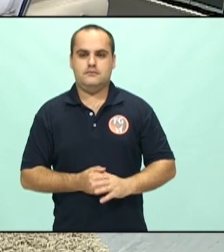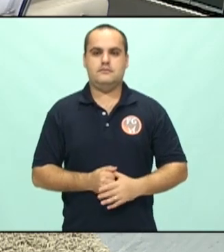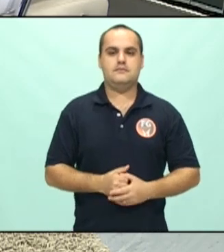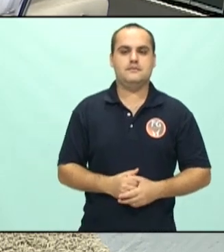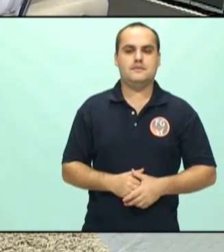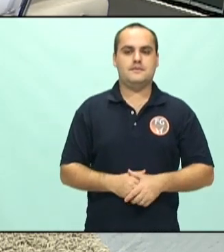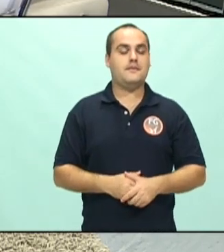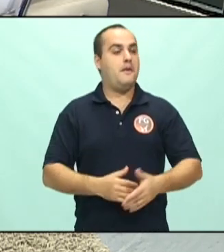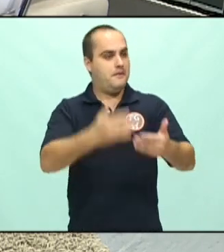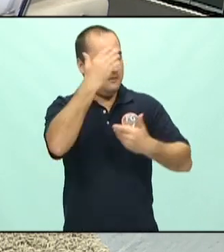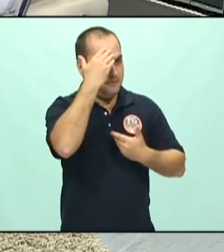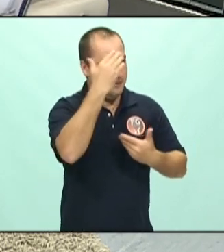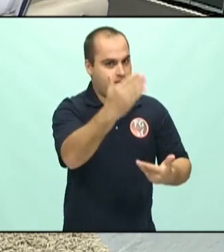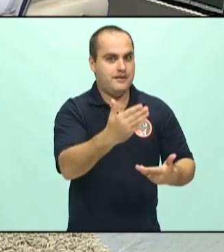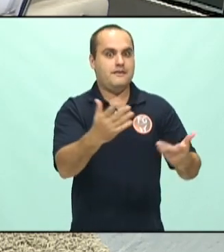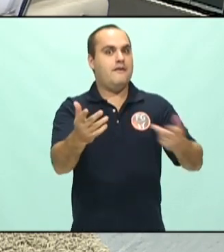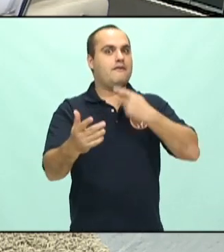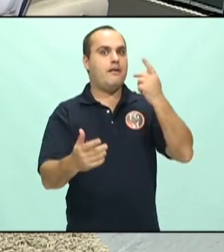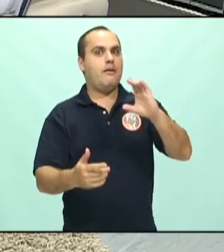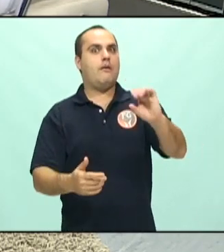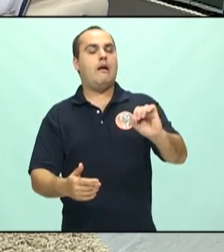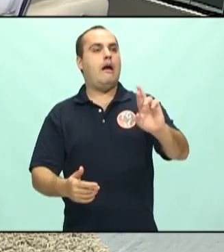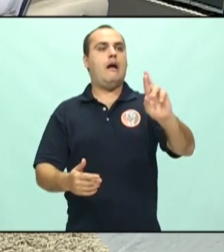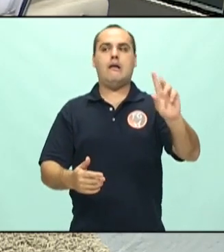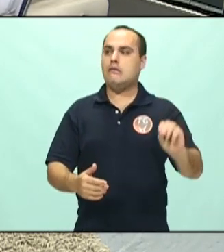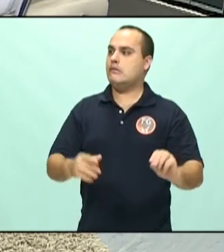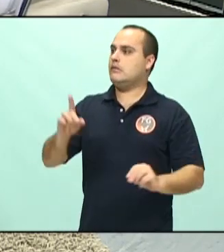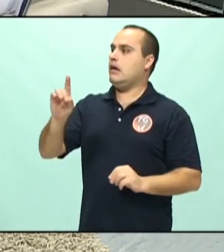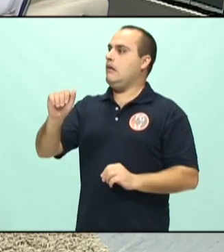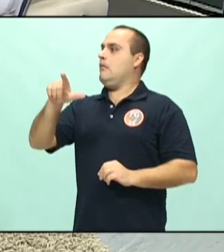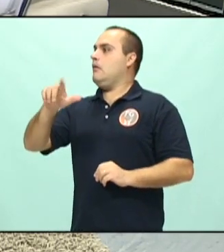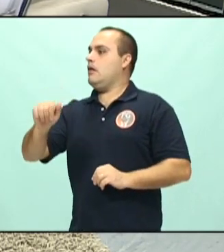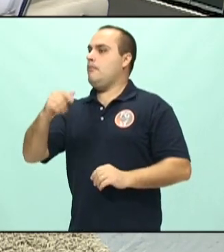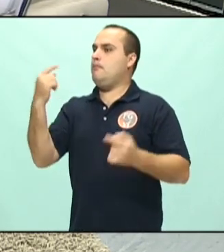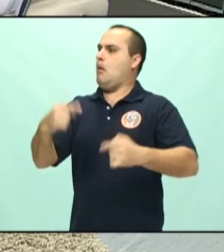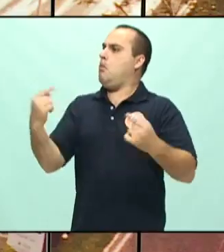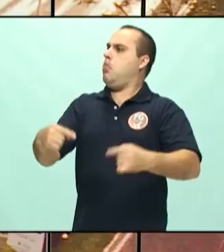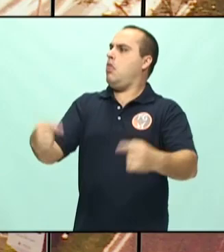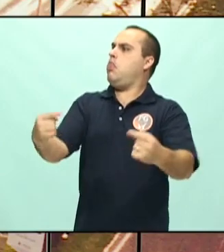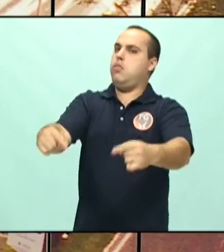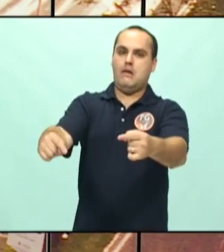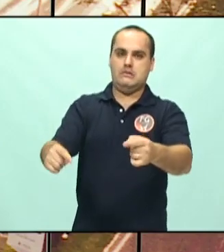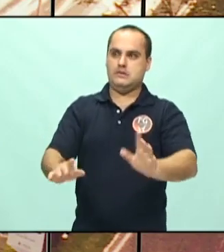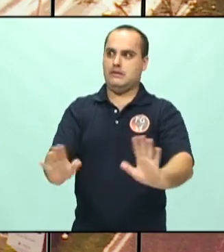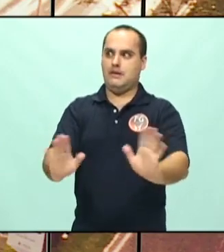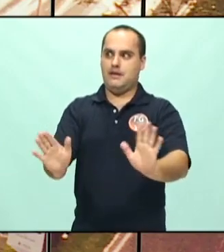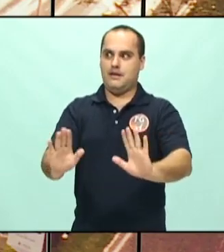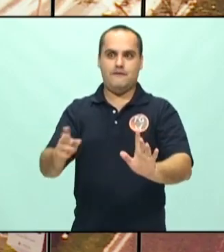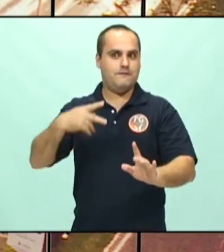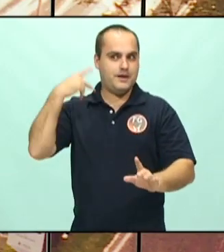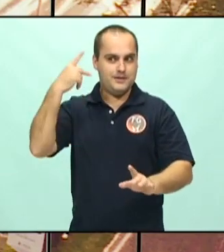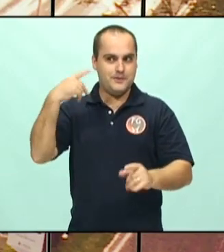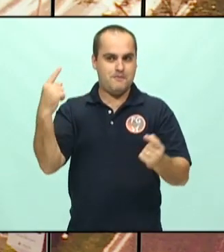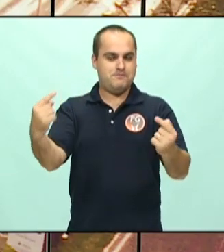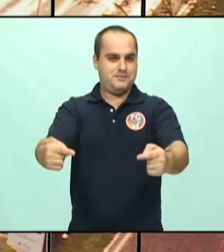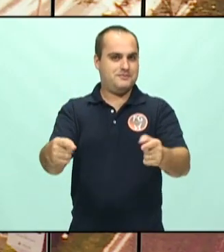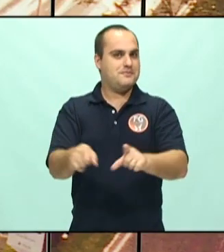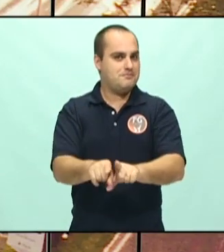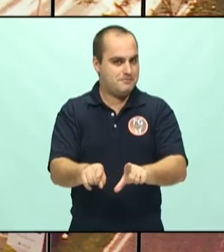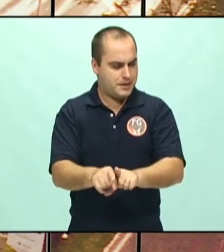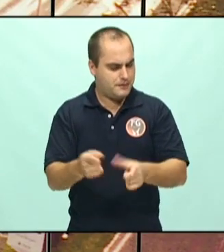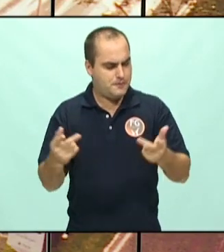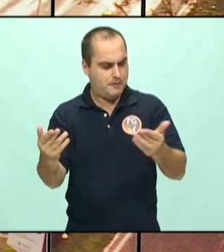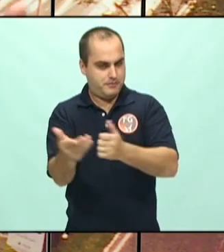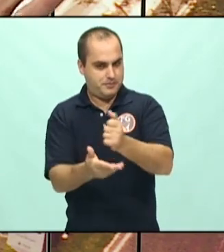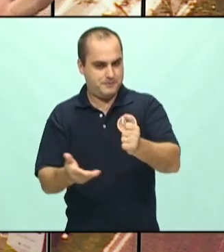daqui brigado abandono da união falando a propósito não é isso o vereador